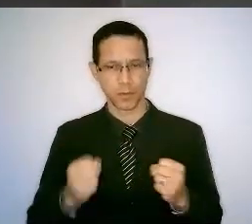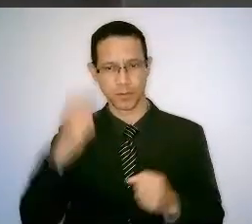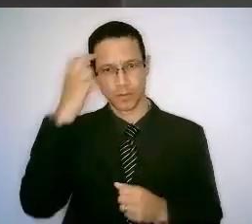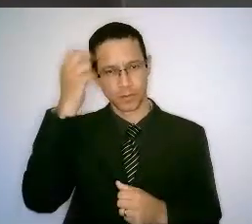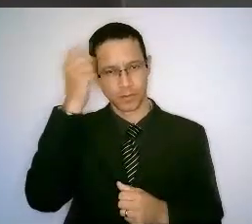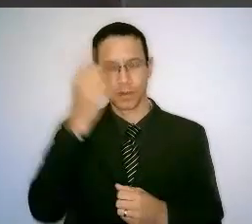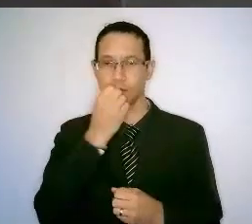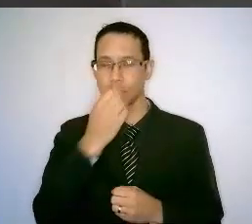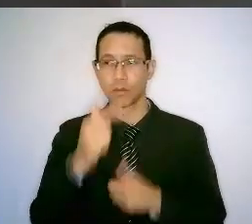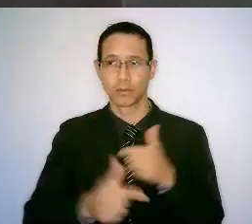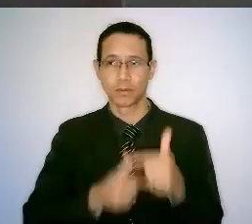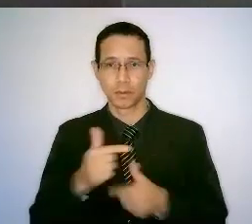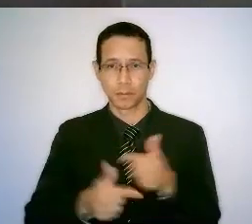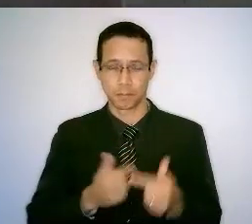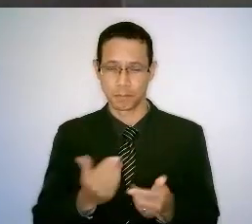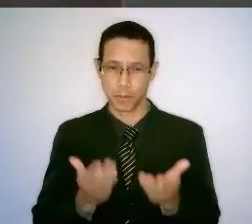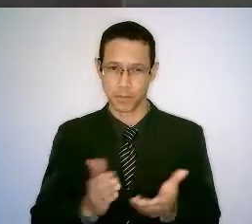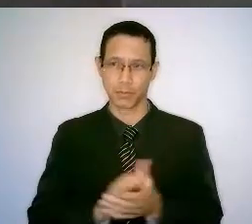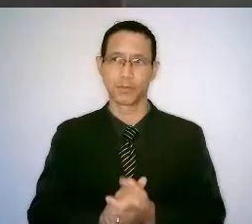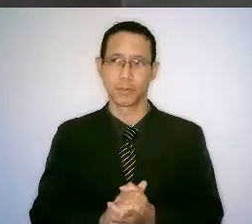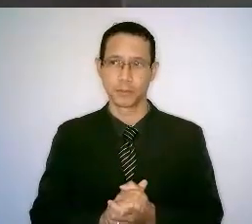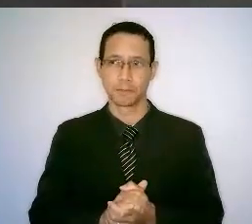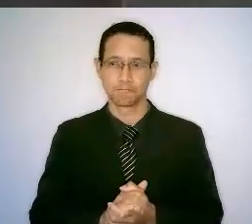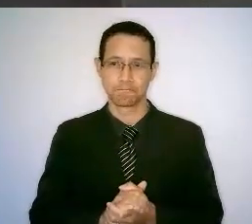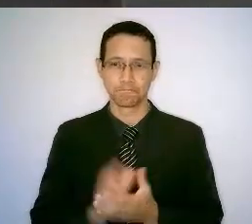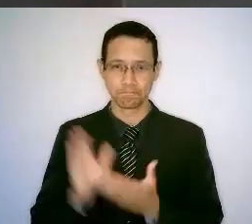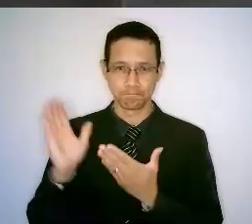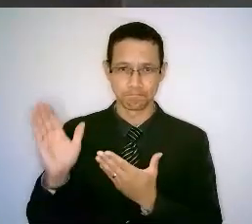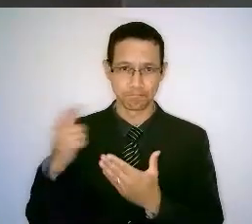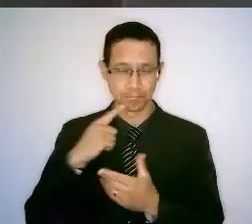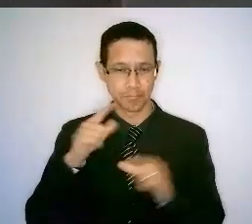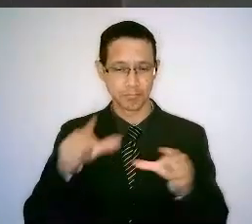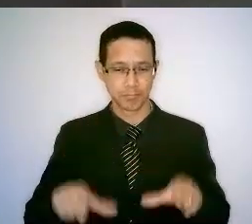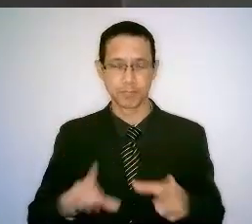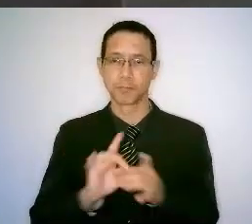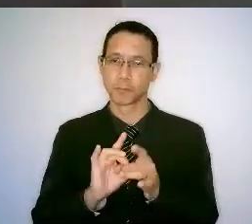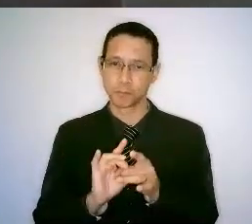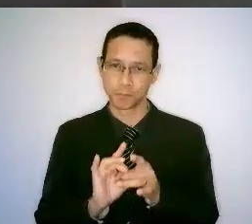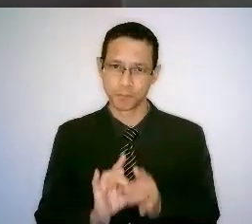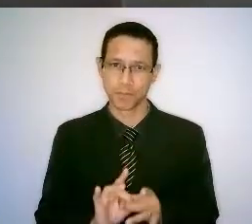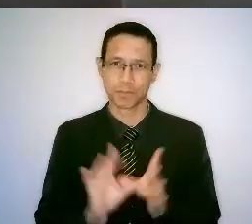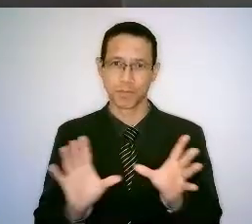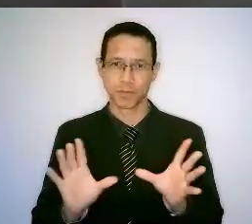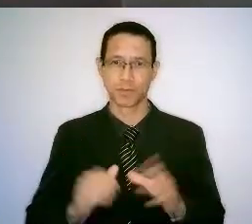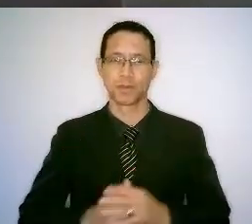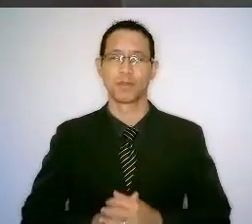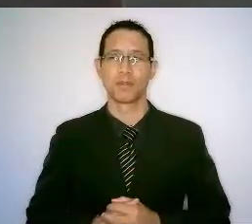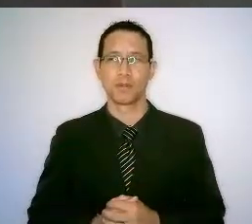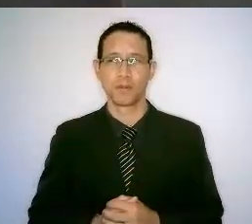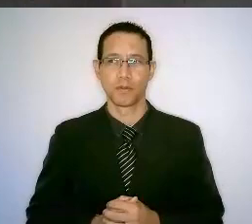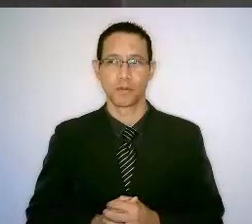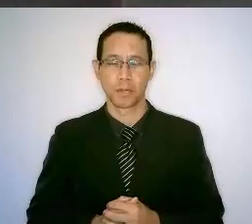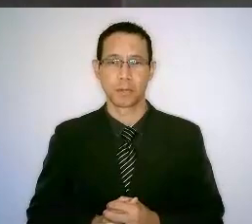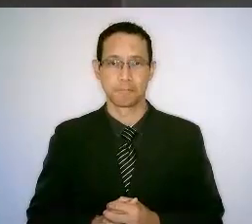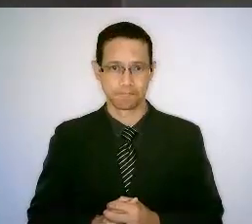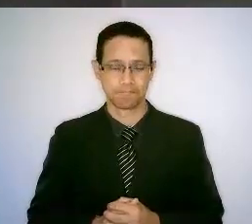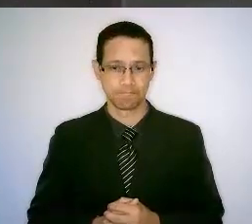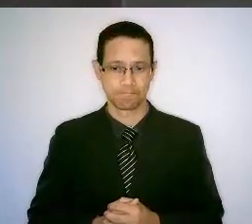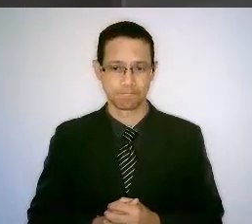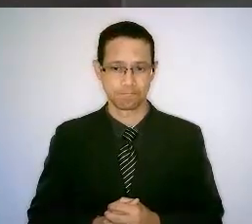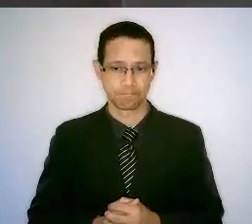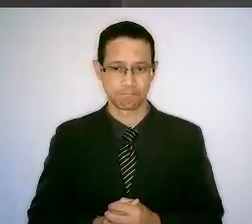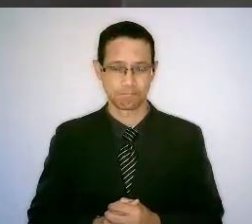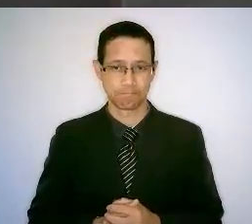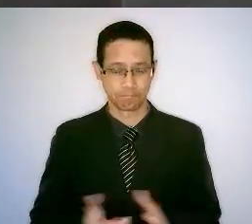trabalho. No que cabe ao meu gabinete, estou plenamente à disposição e espero que nós possamos,